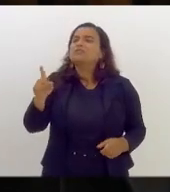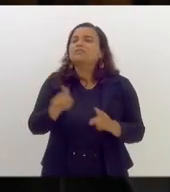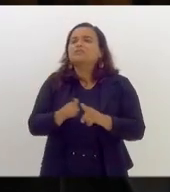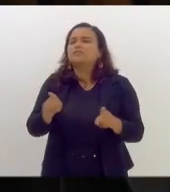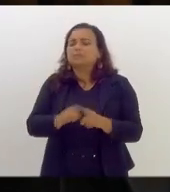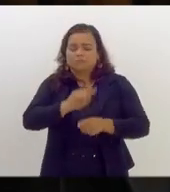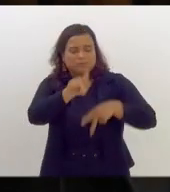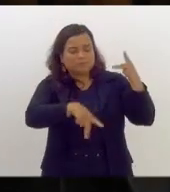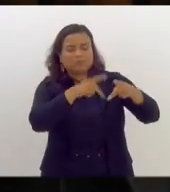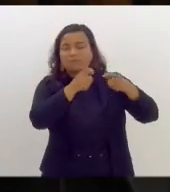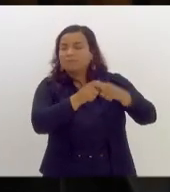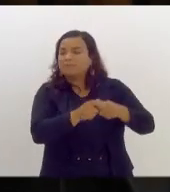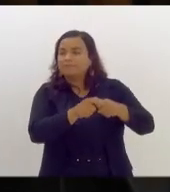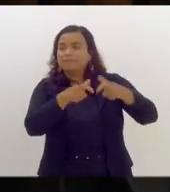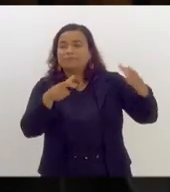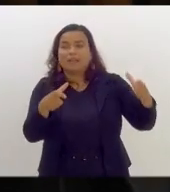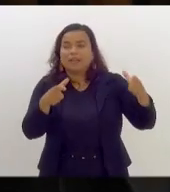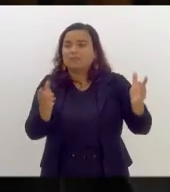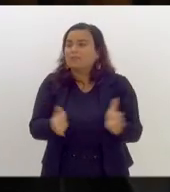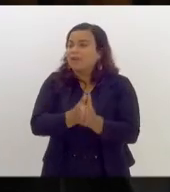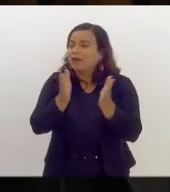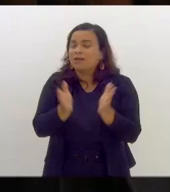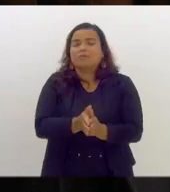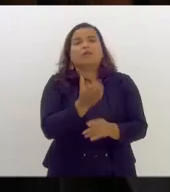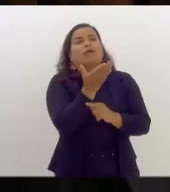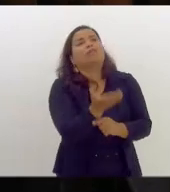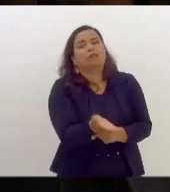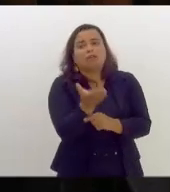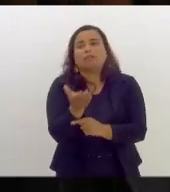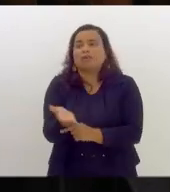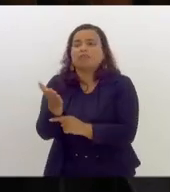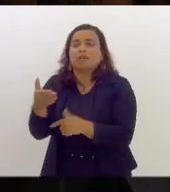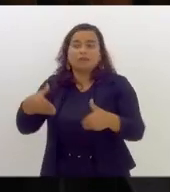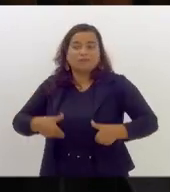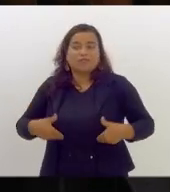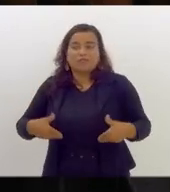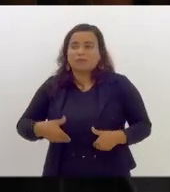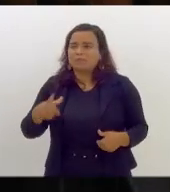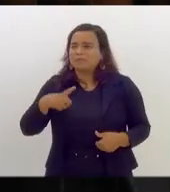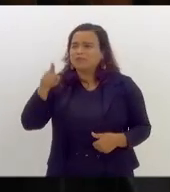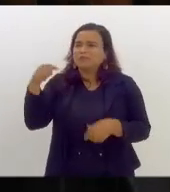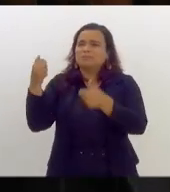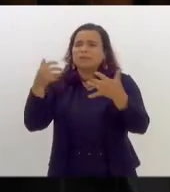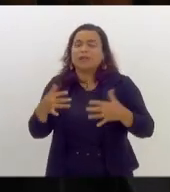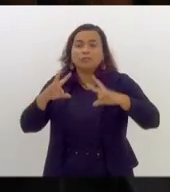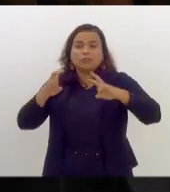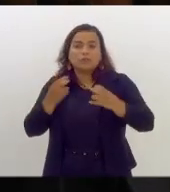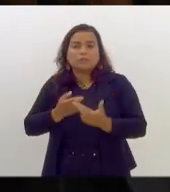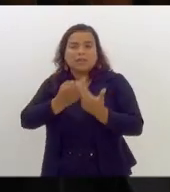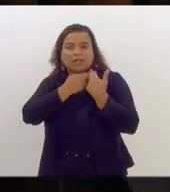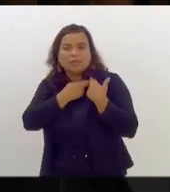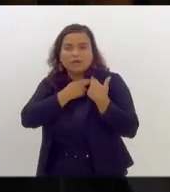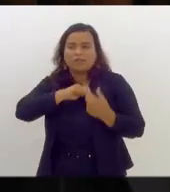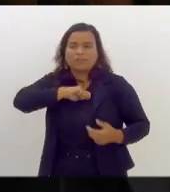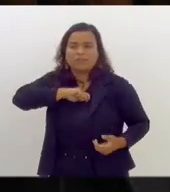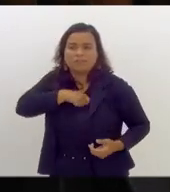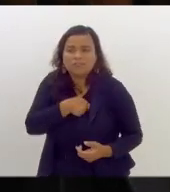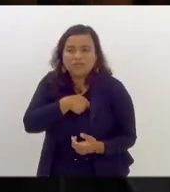da sua população na miséria na fome você falar em responsabilidade fiscal